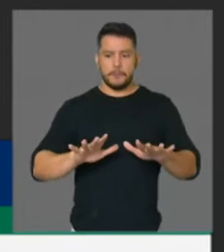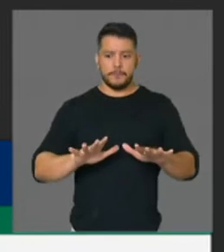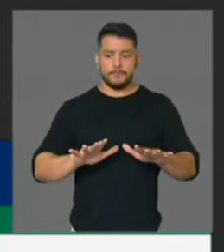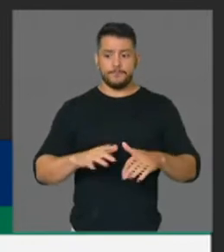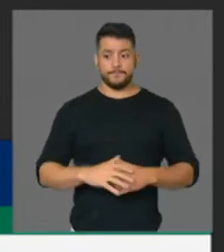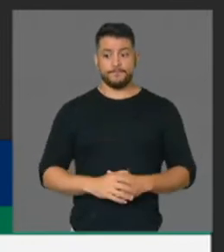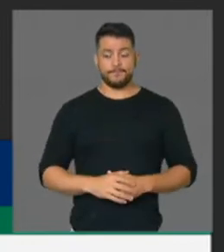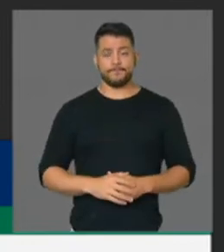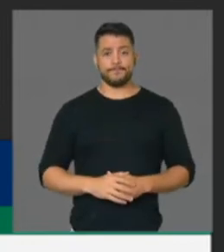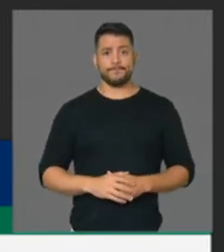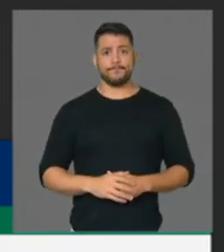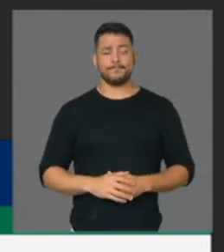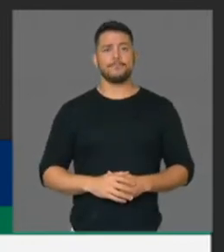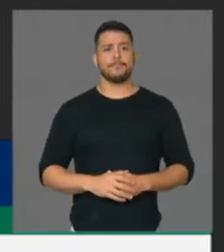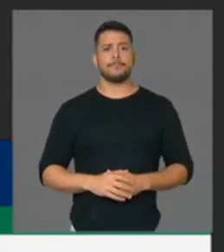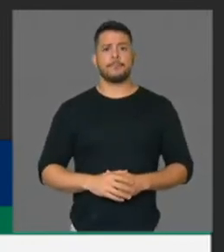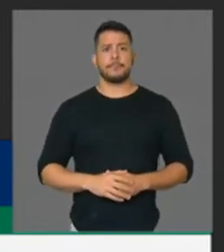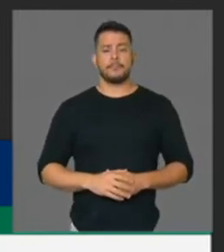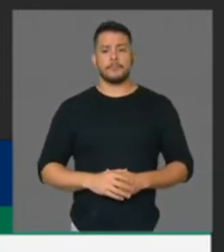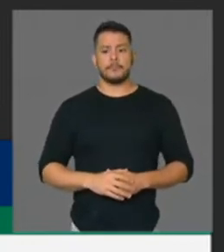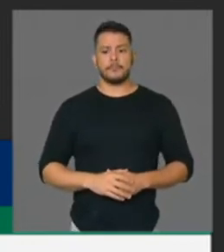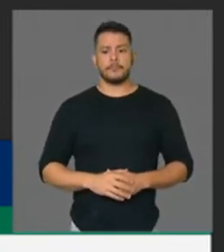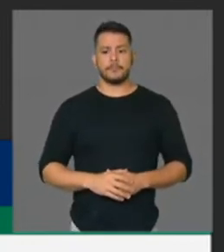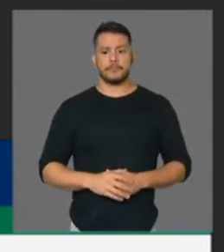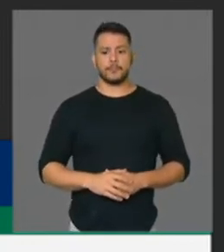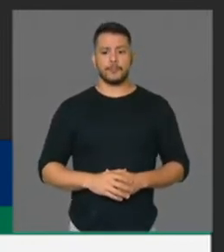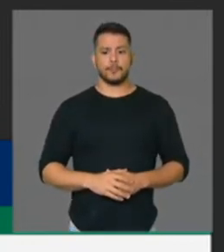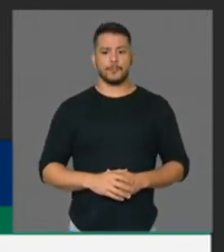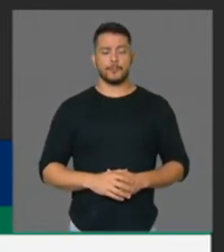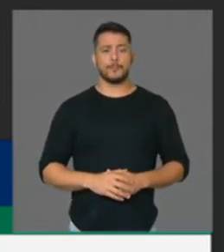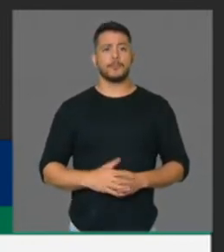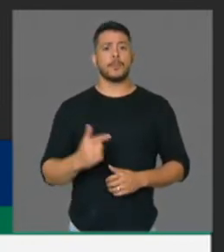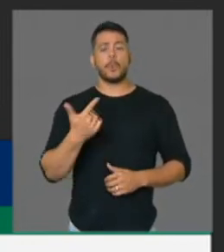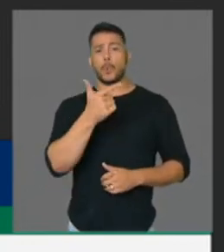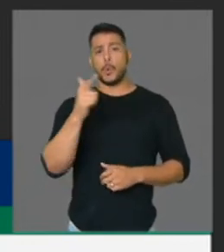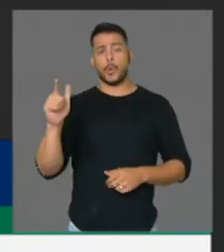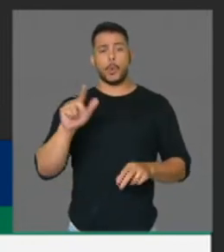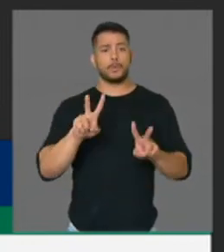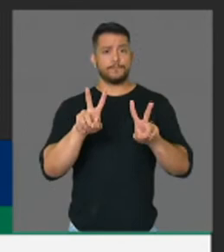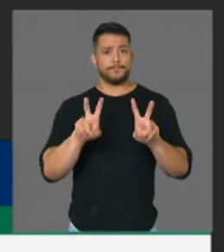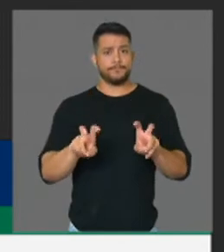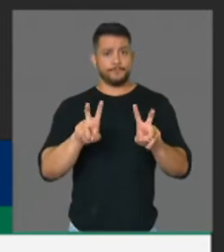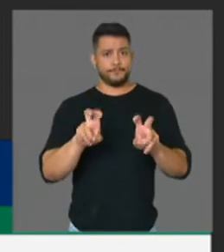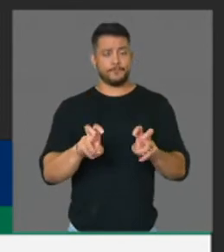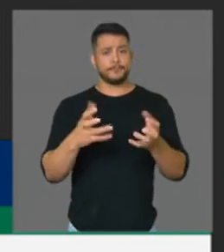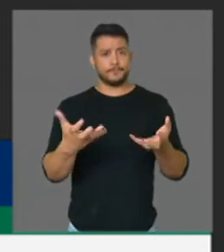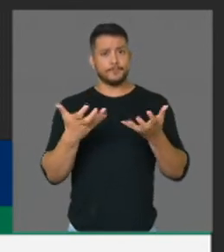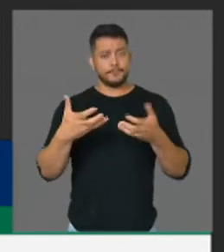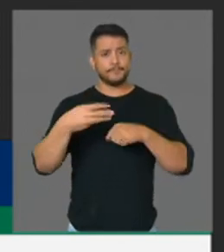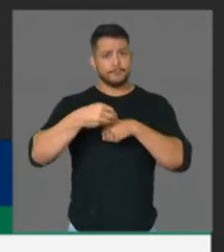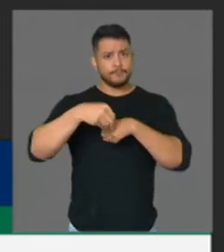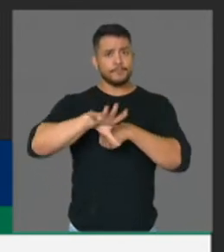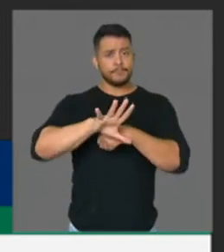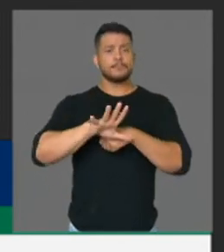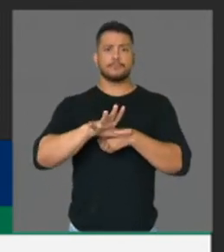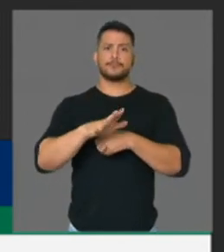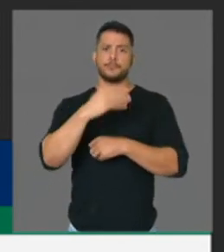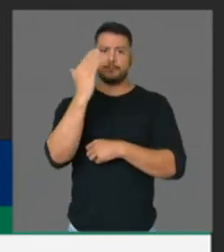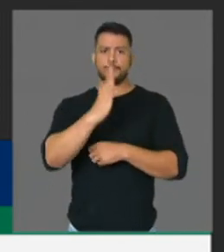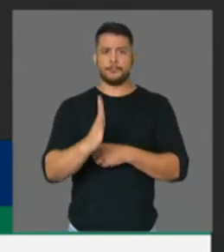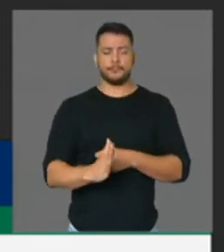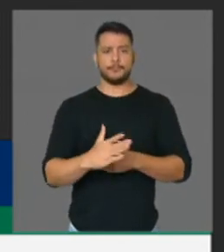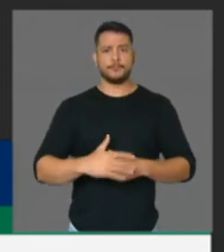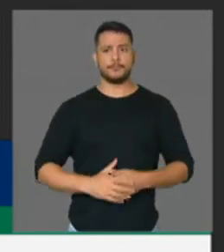mais valorizados com a PEC 397. Outro assunto, senhor presidente, que eu quero deixar registrado para o Brasil ouvir.